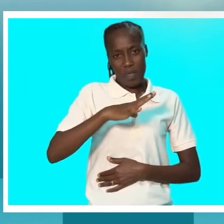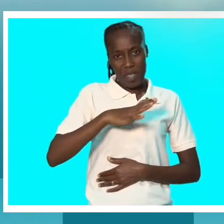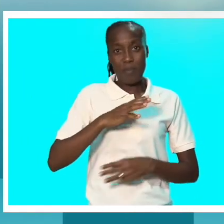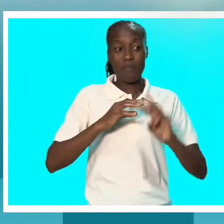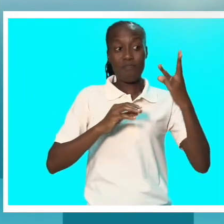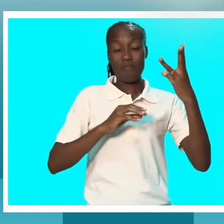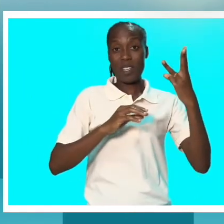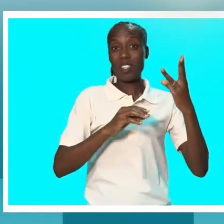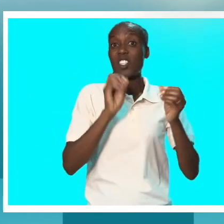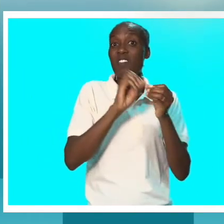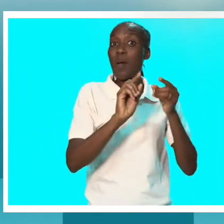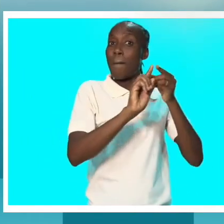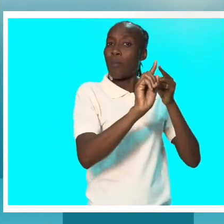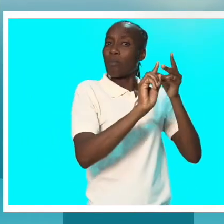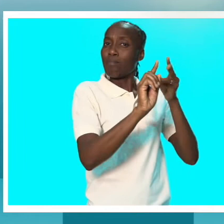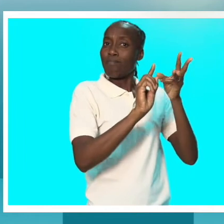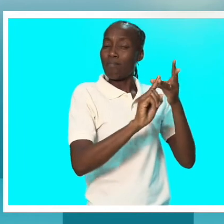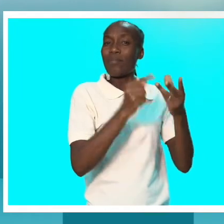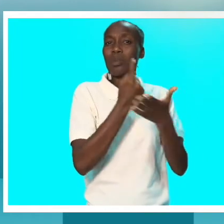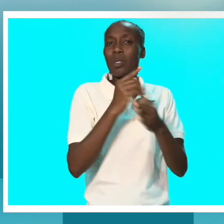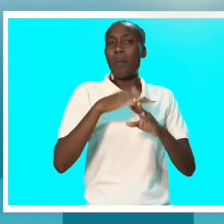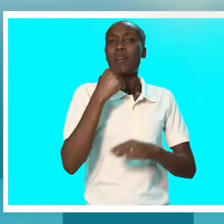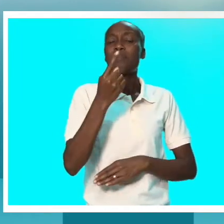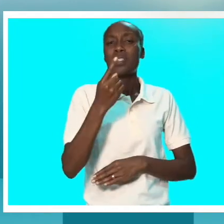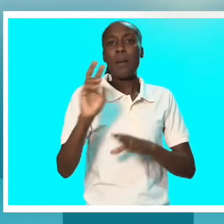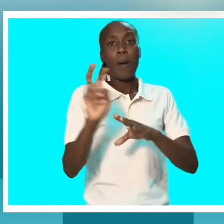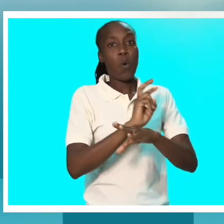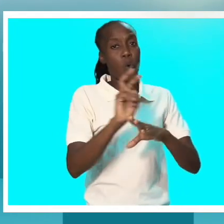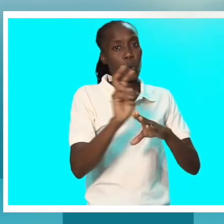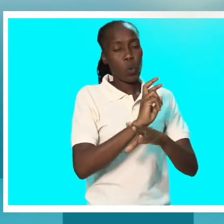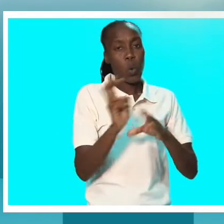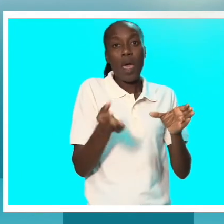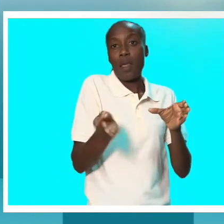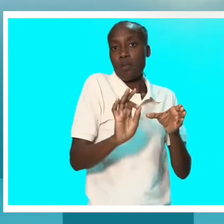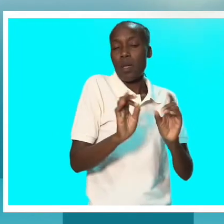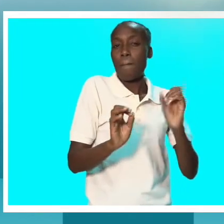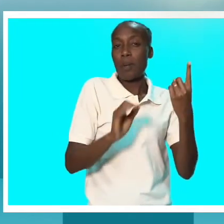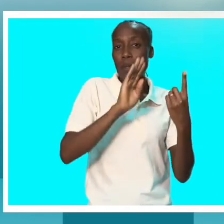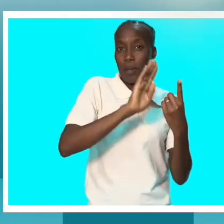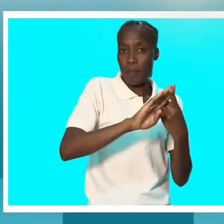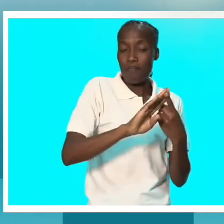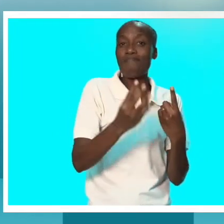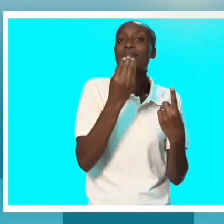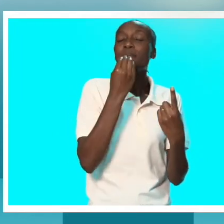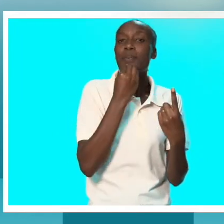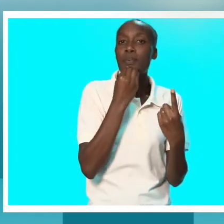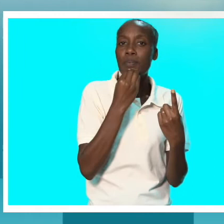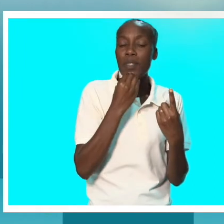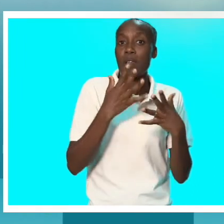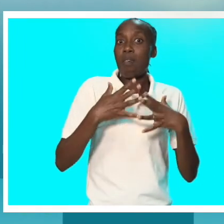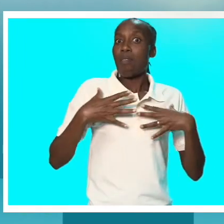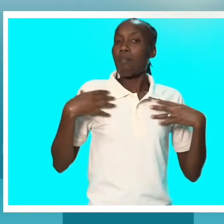Existem três pilares básicos para controlar a diabetes imediatum. O primeiro é uma